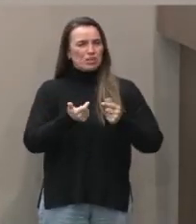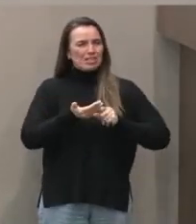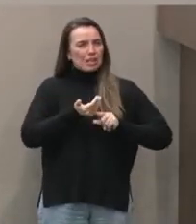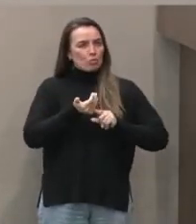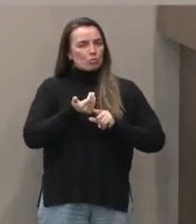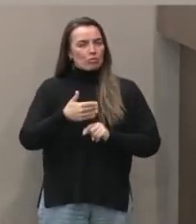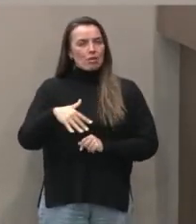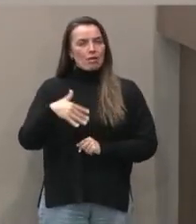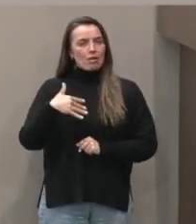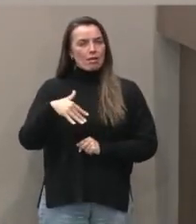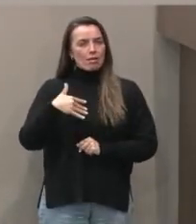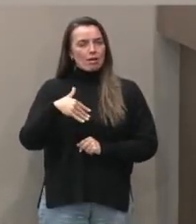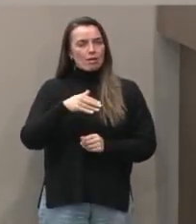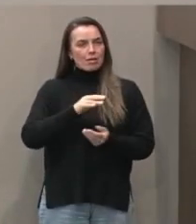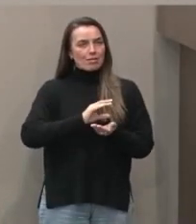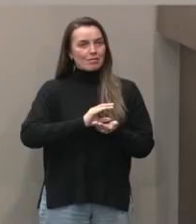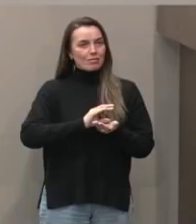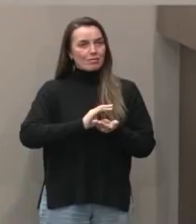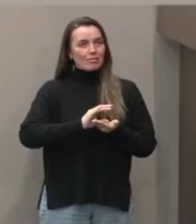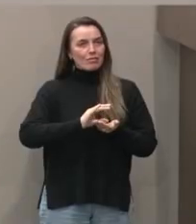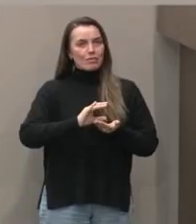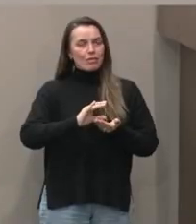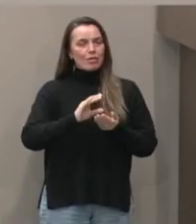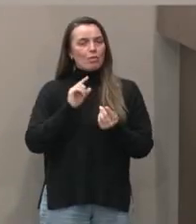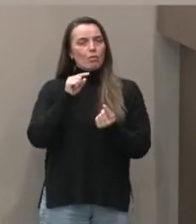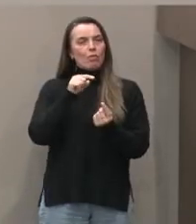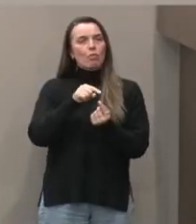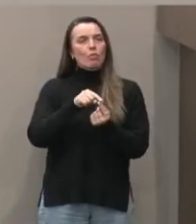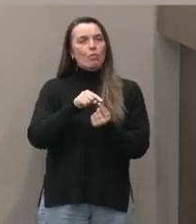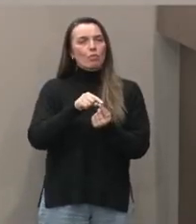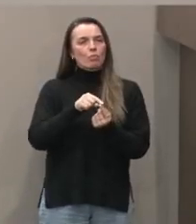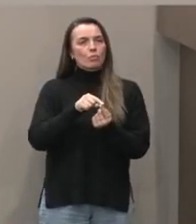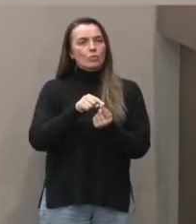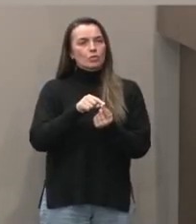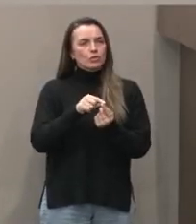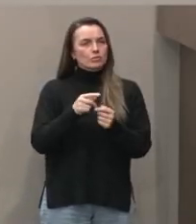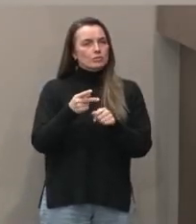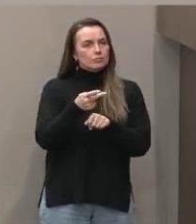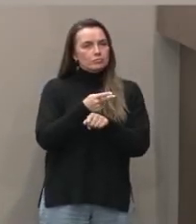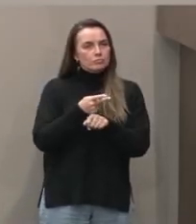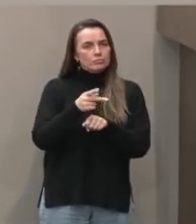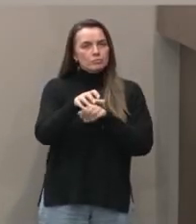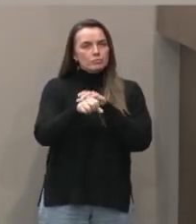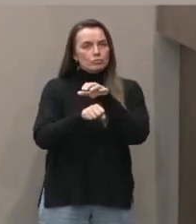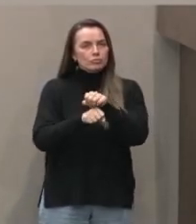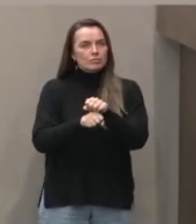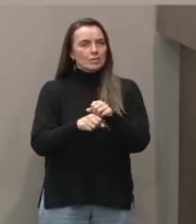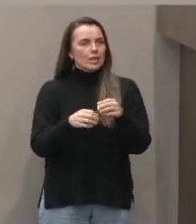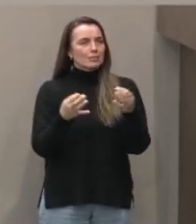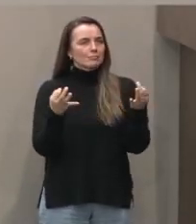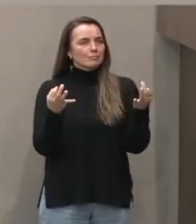cara, é um investimento para que se busque a dita excelência.